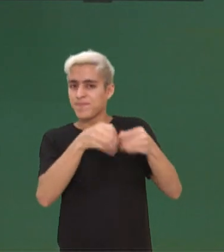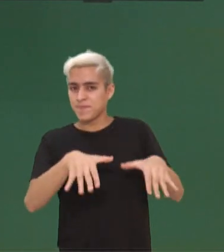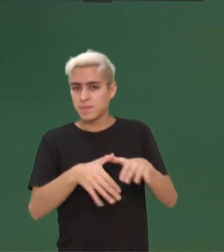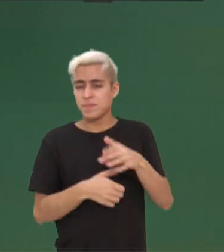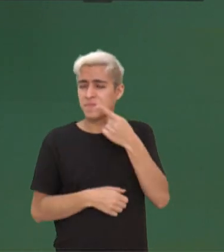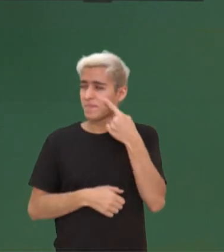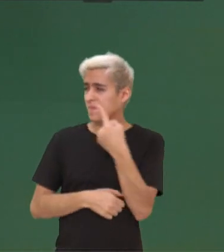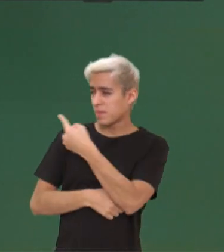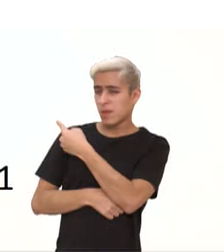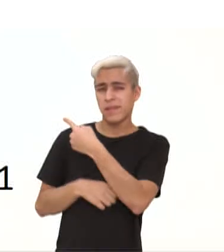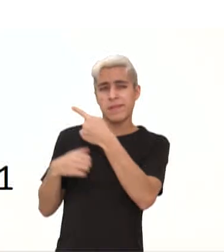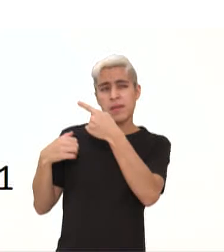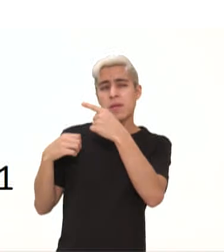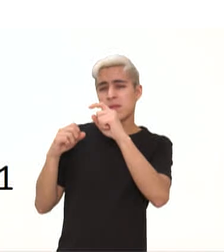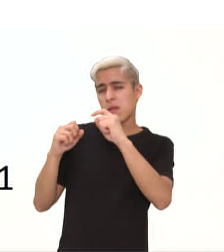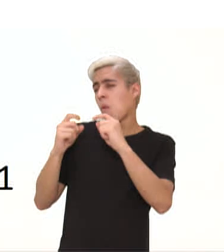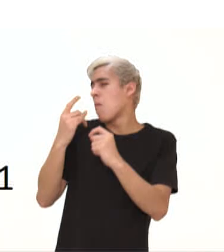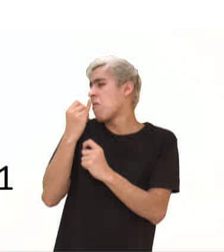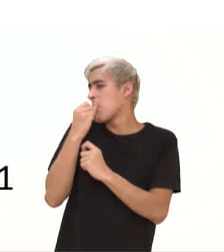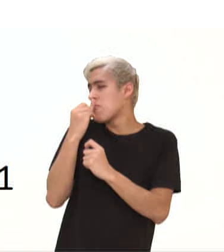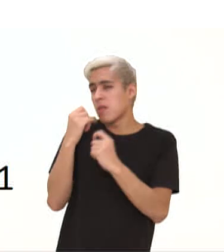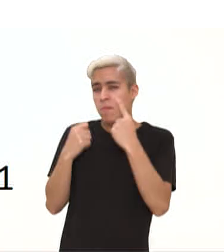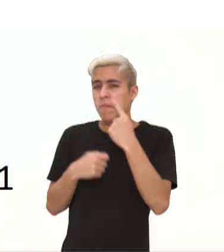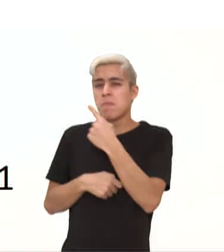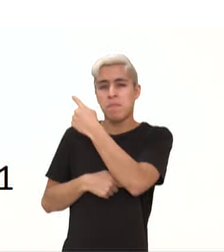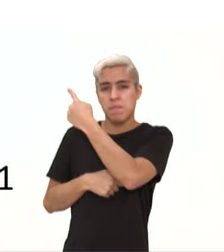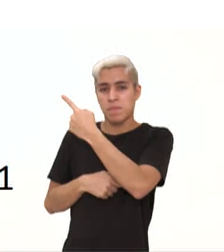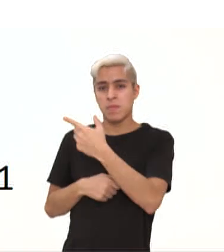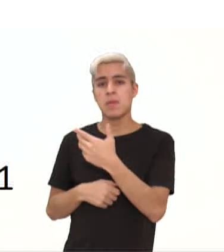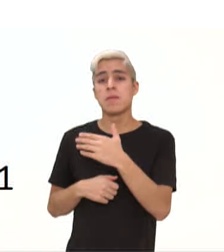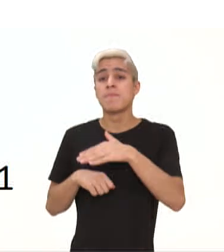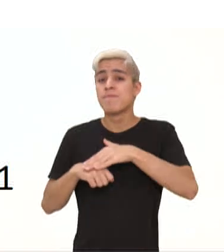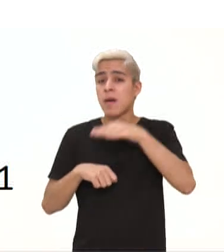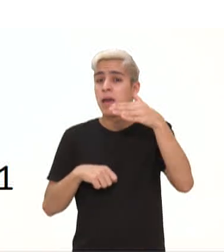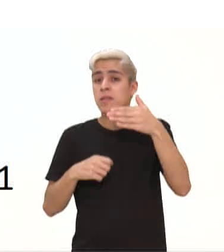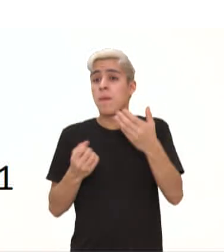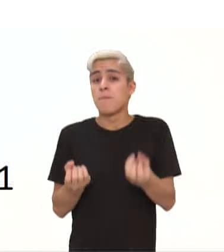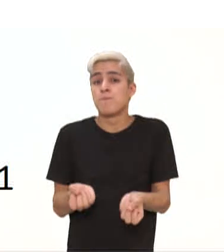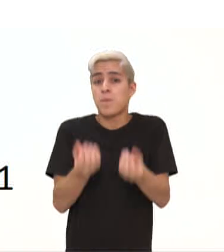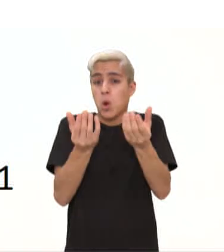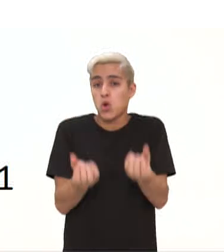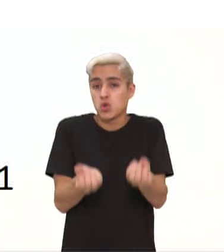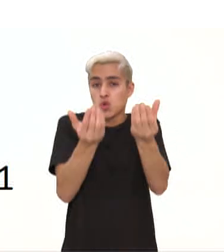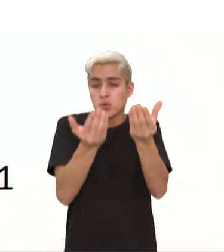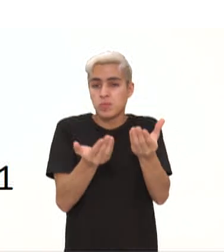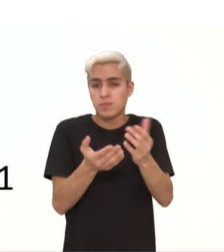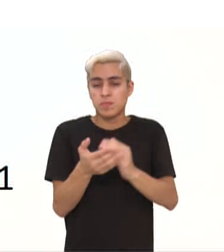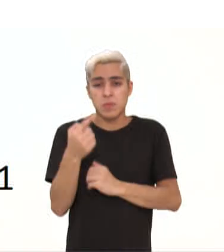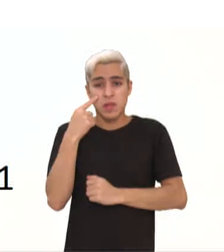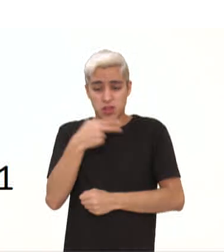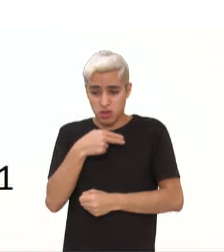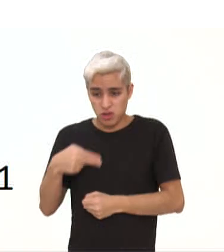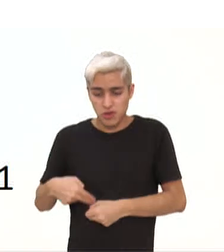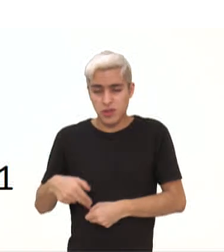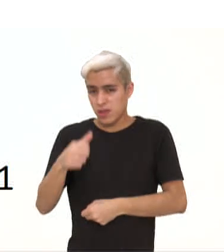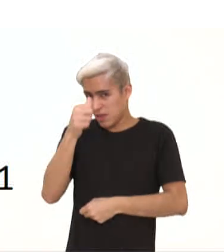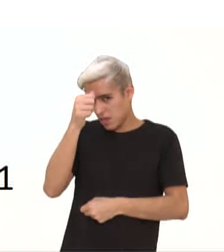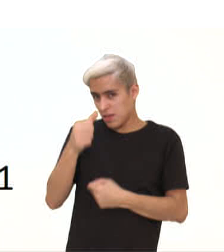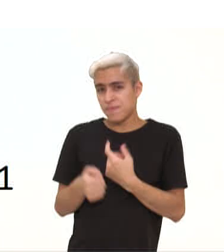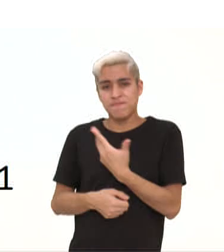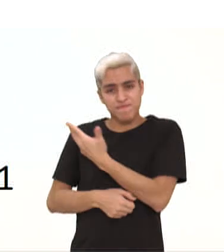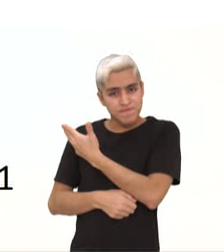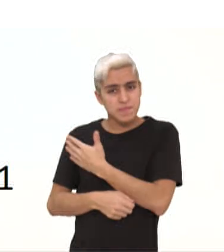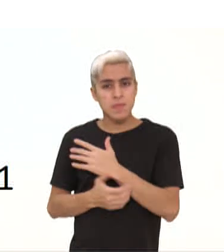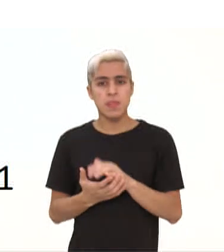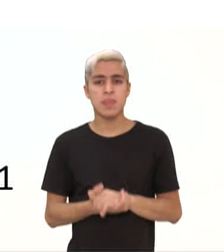olhar mais em detalhes, dos maiores produtores. Então nós vamos ter a China, a Índia,